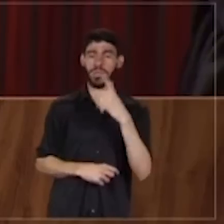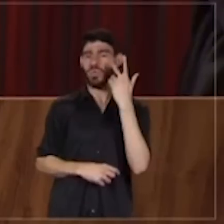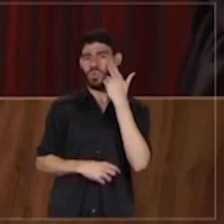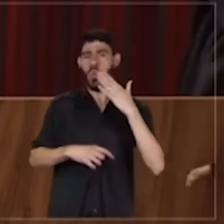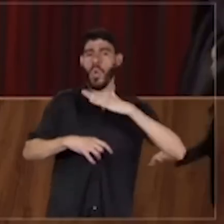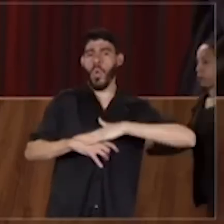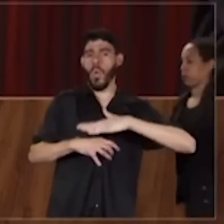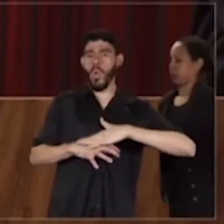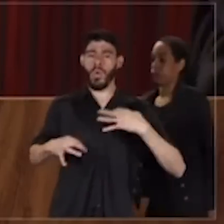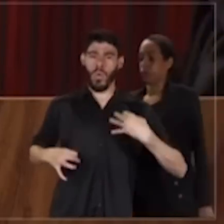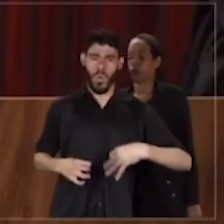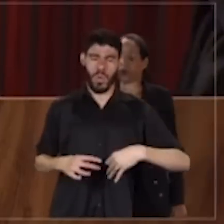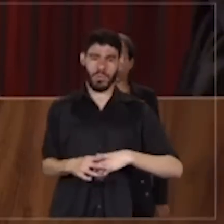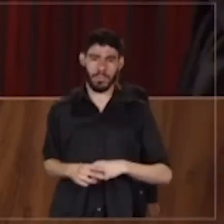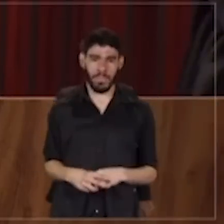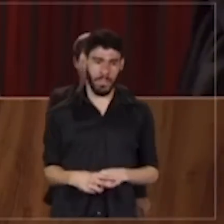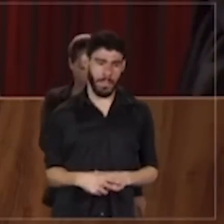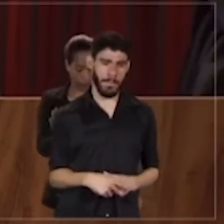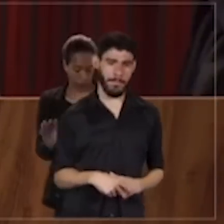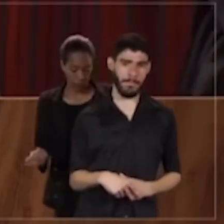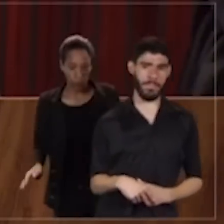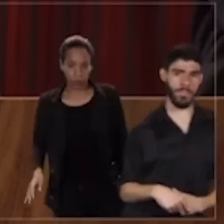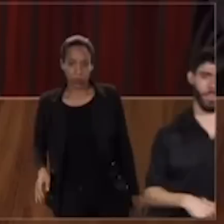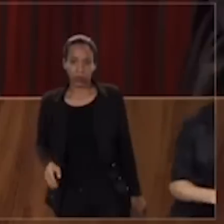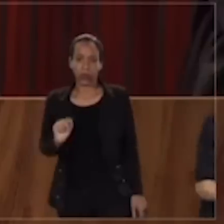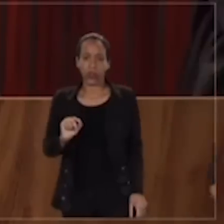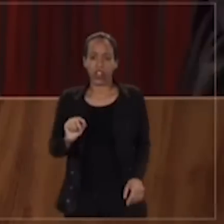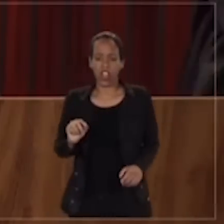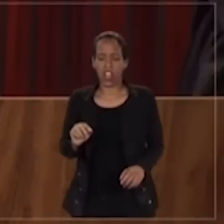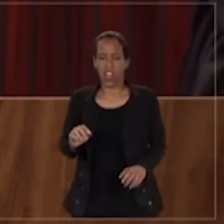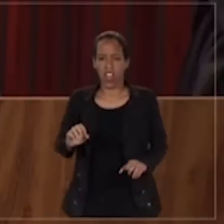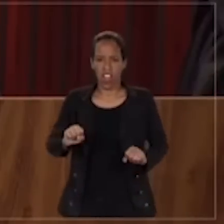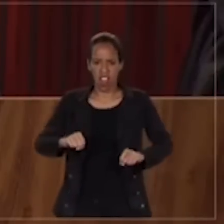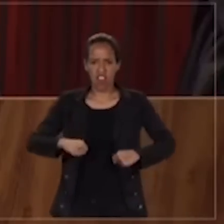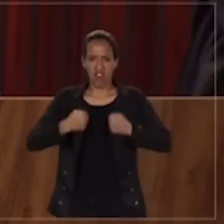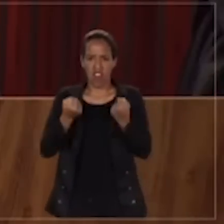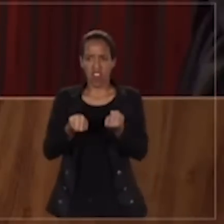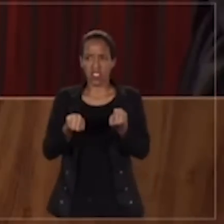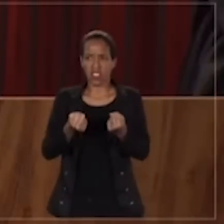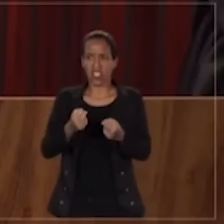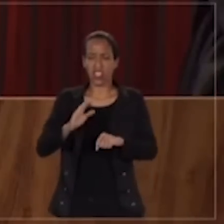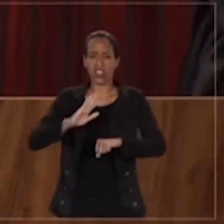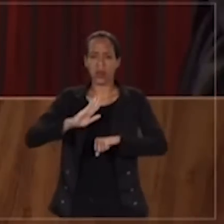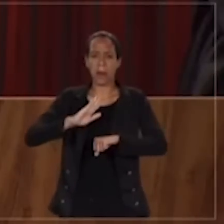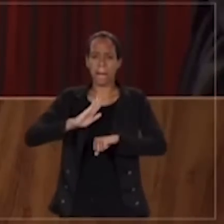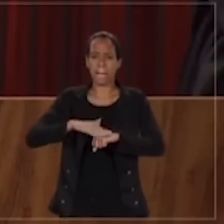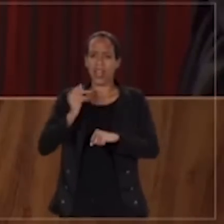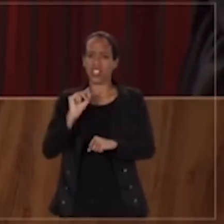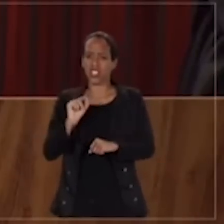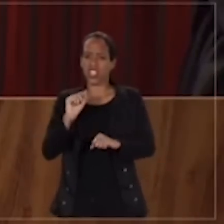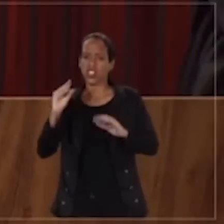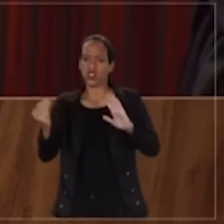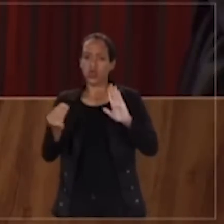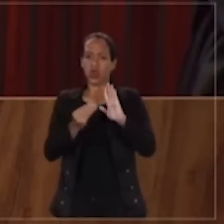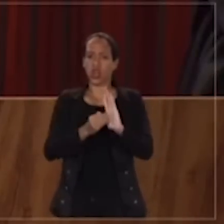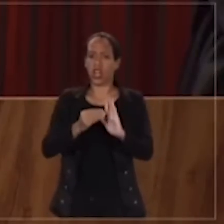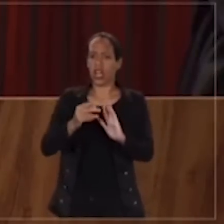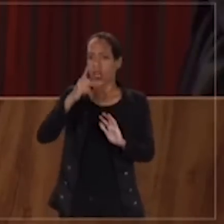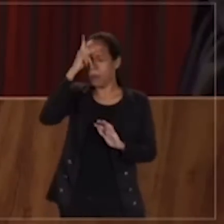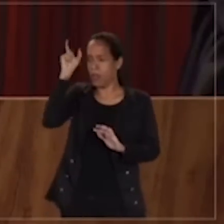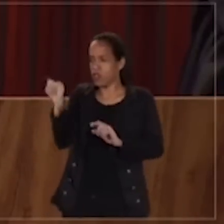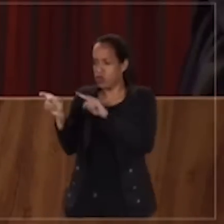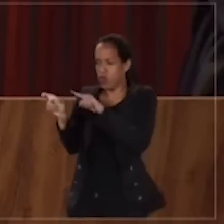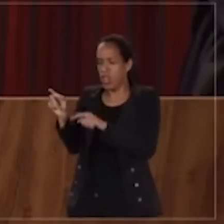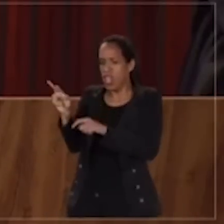natureza personalíssima, o que reforça ainda mais a impossibilidade de se atribuir ao primeiro investigado